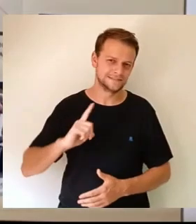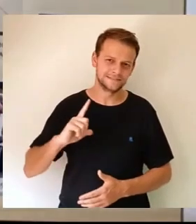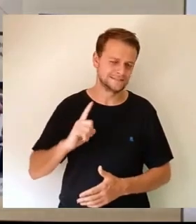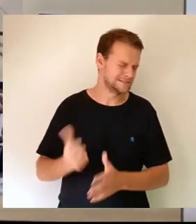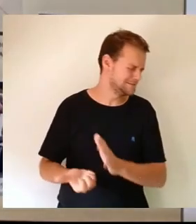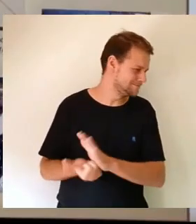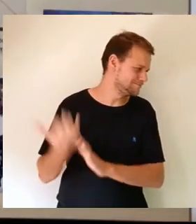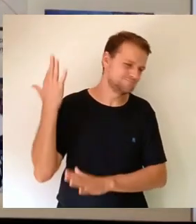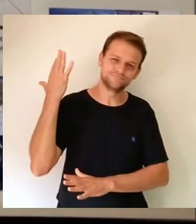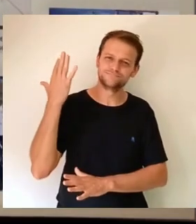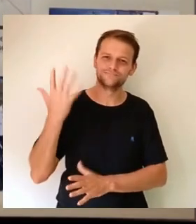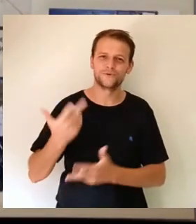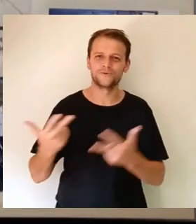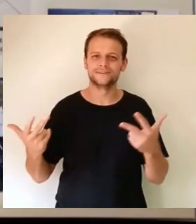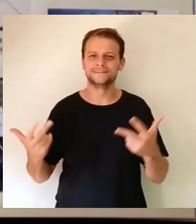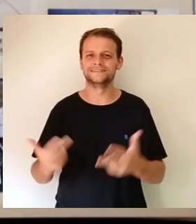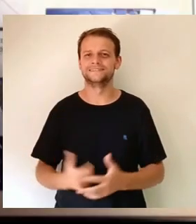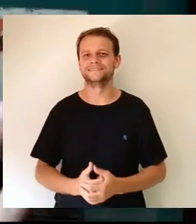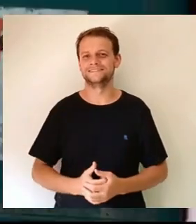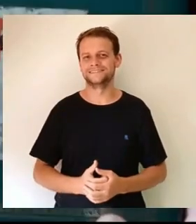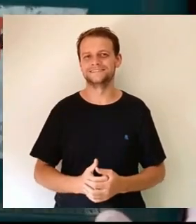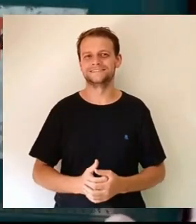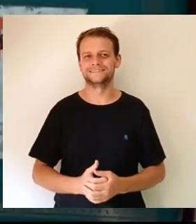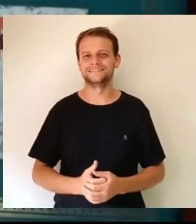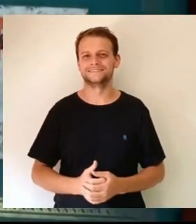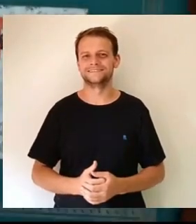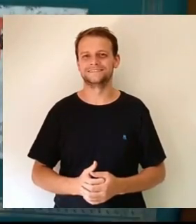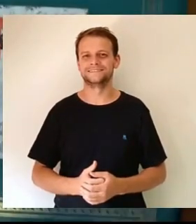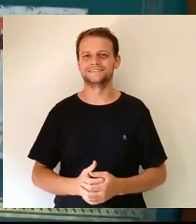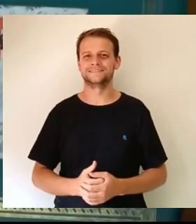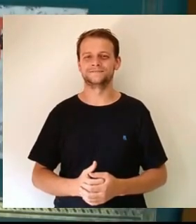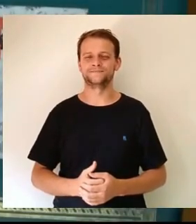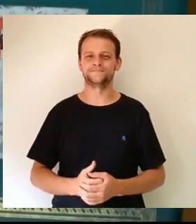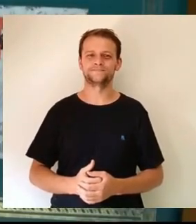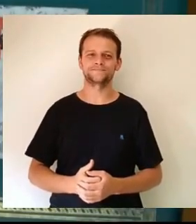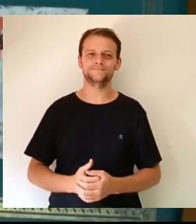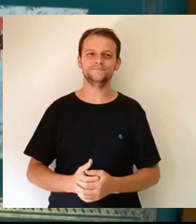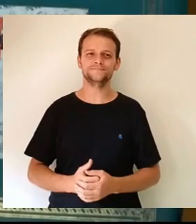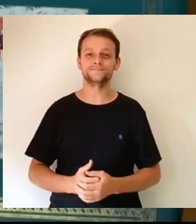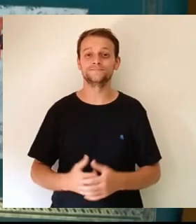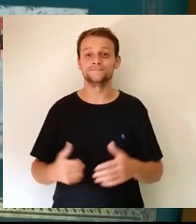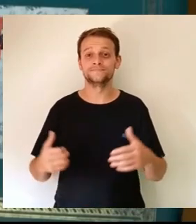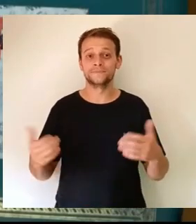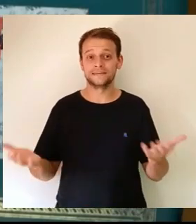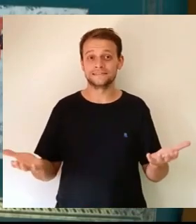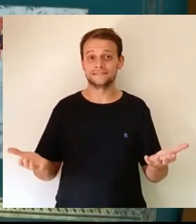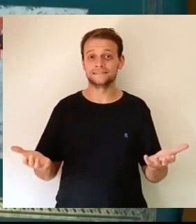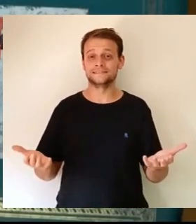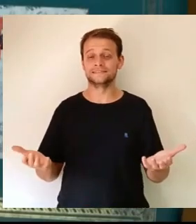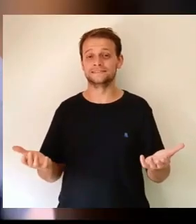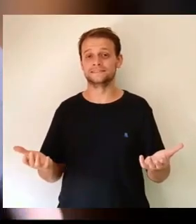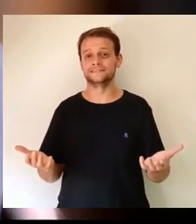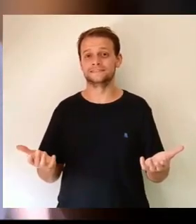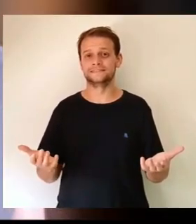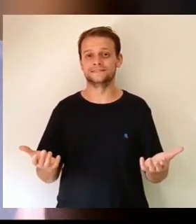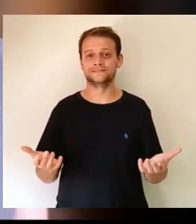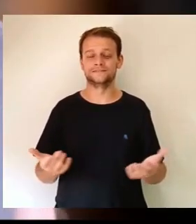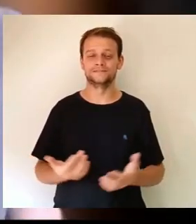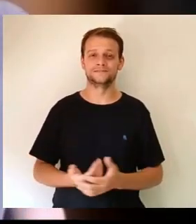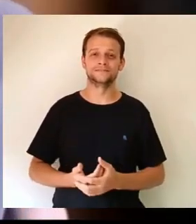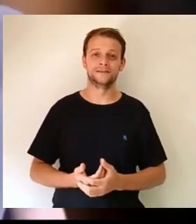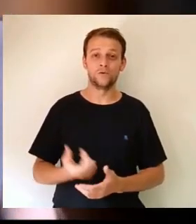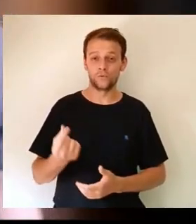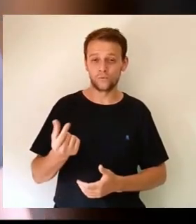enfim, é isso. Tem mais um monte de coisa. Vou interromper aqui. Então, em